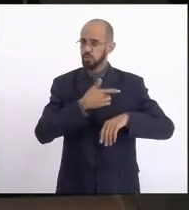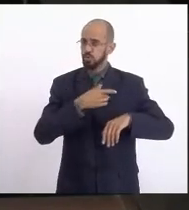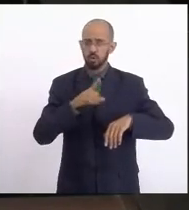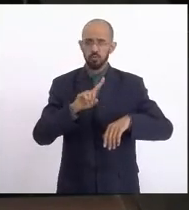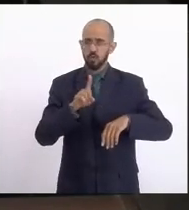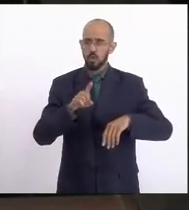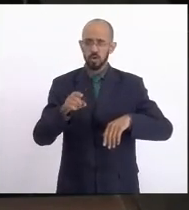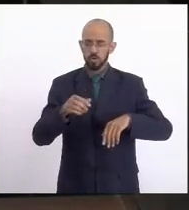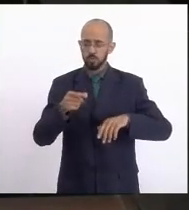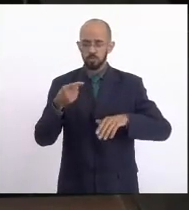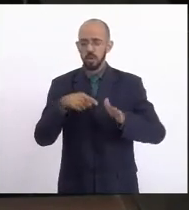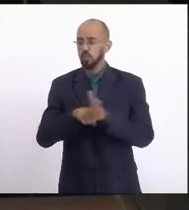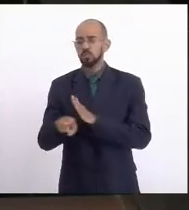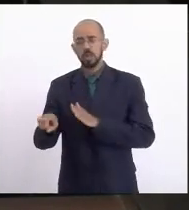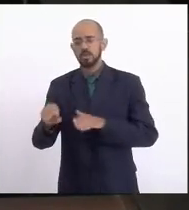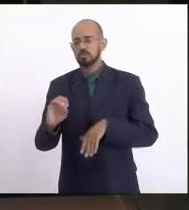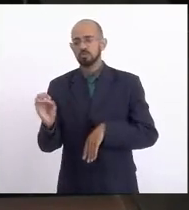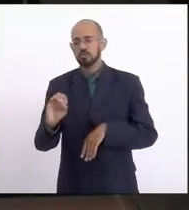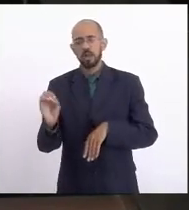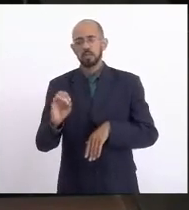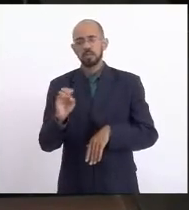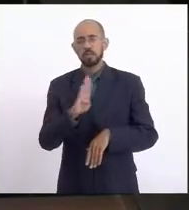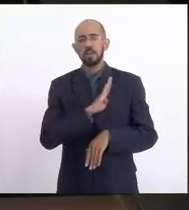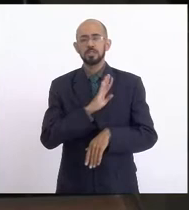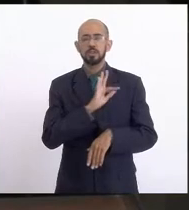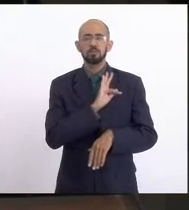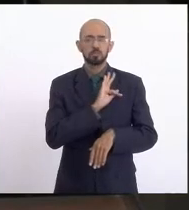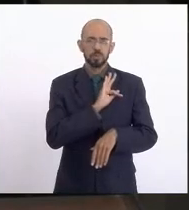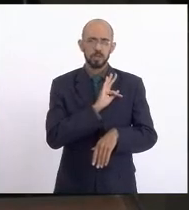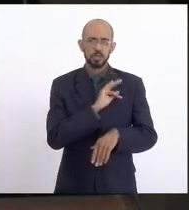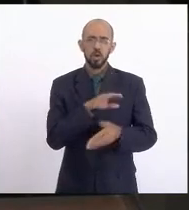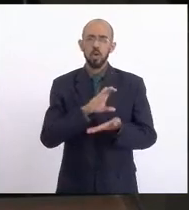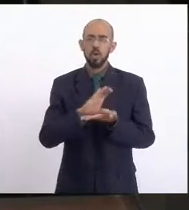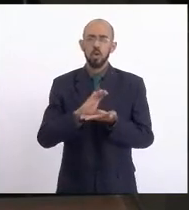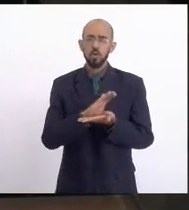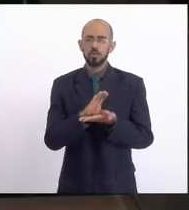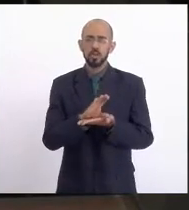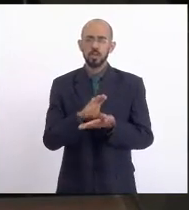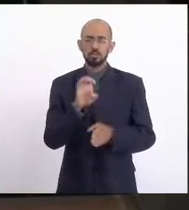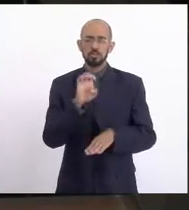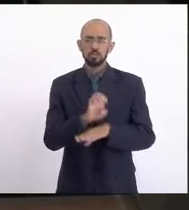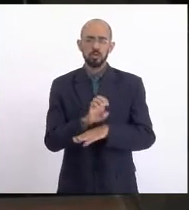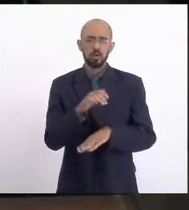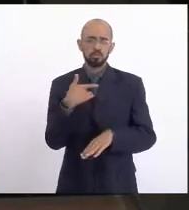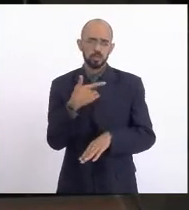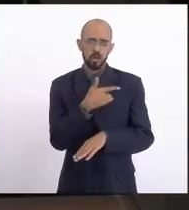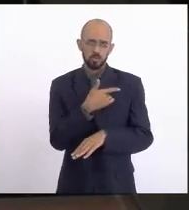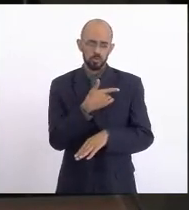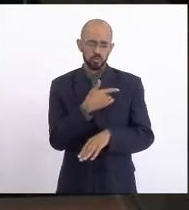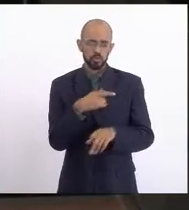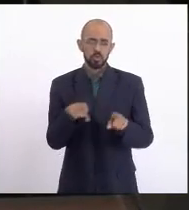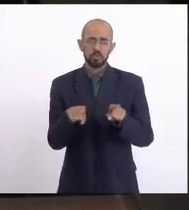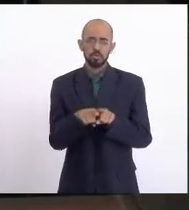Baixada afetados não foram ouvidos, nem o de Caxias, o Conselho Estadual de Saúde não foi ouvido, as comissões